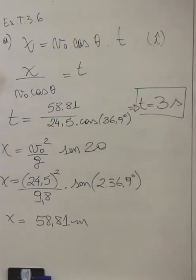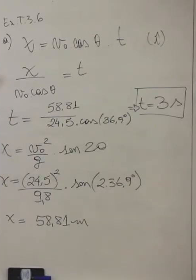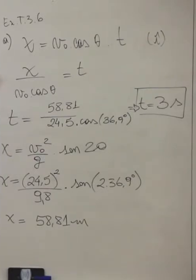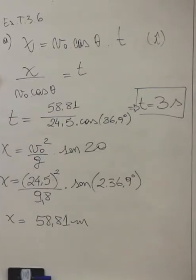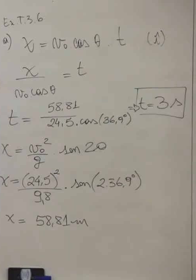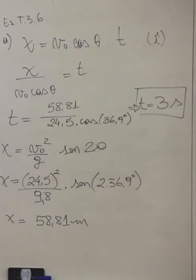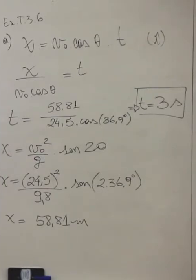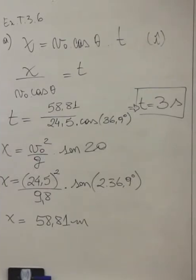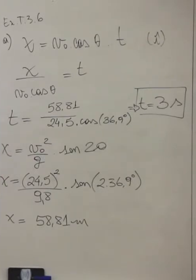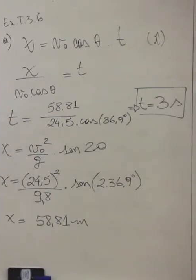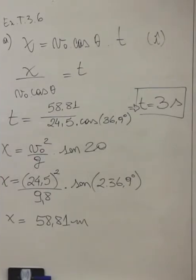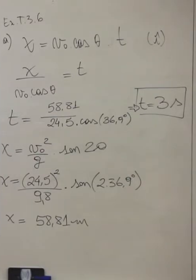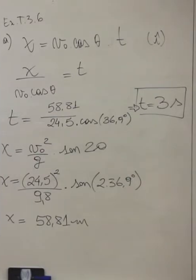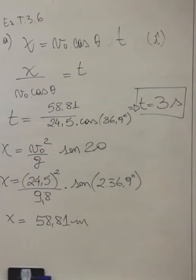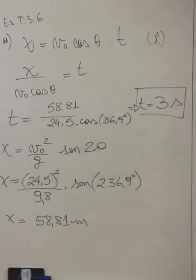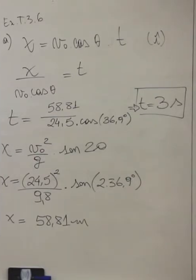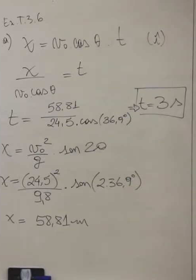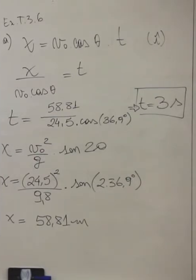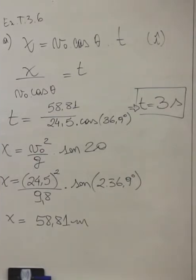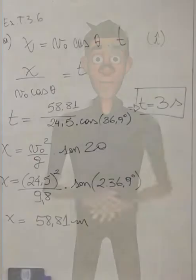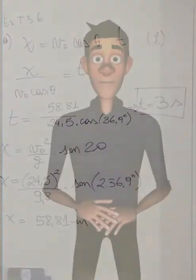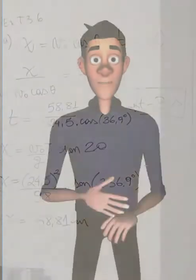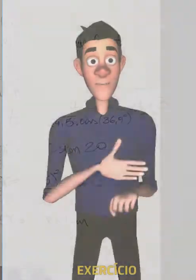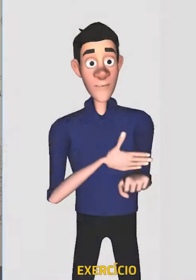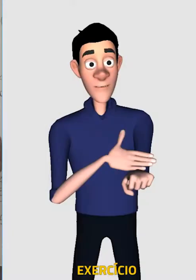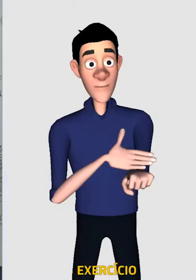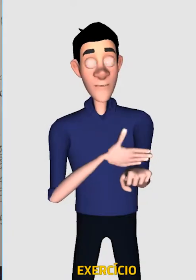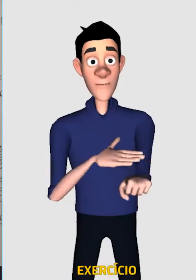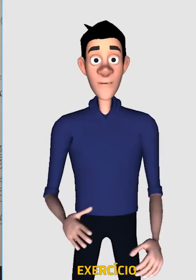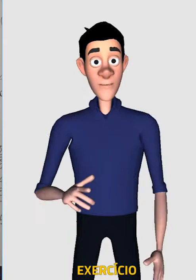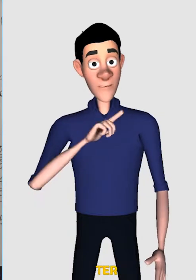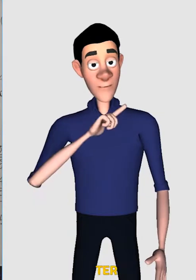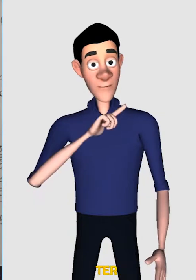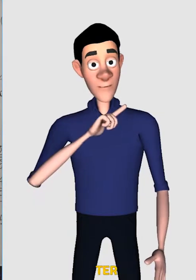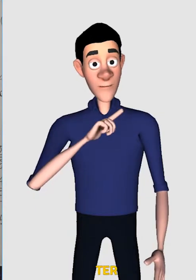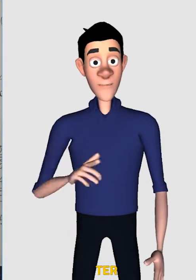Então, para achar o item A, eu precisei do item B primeiro.